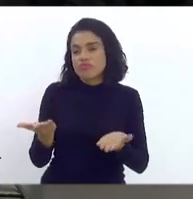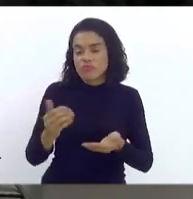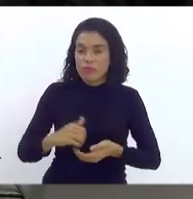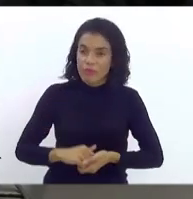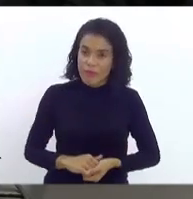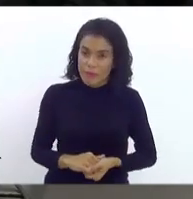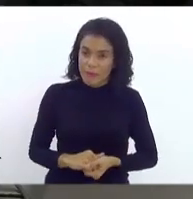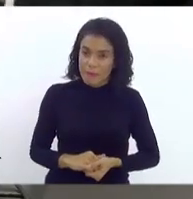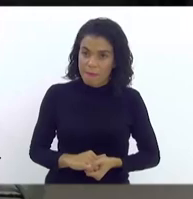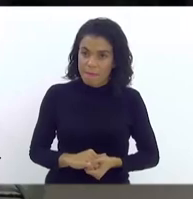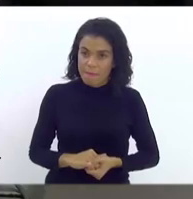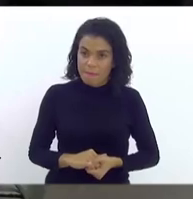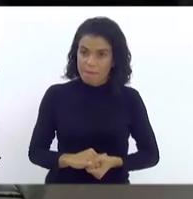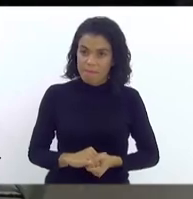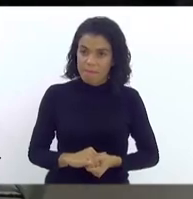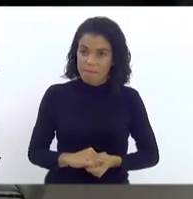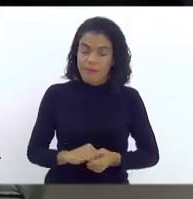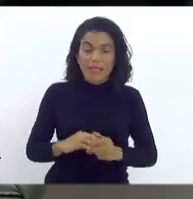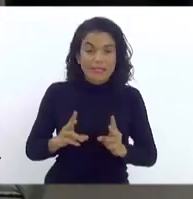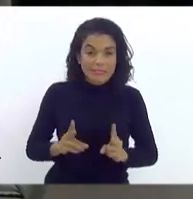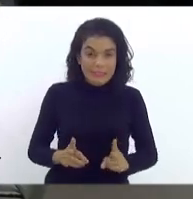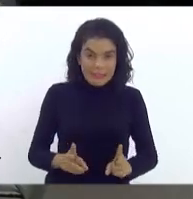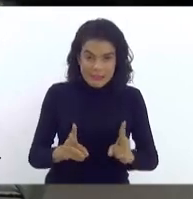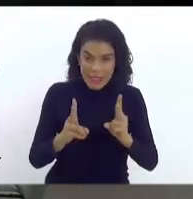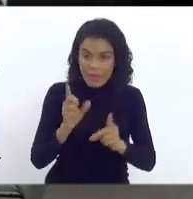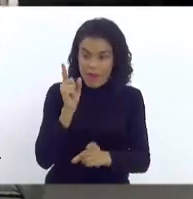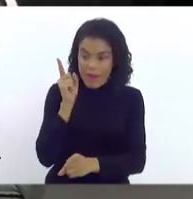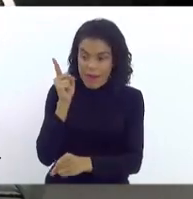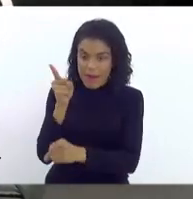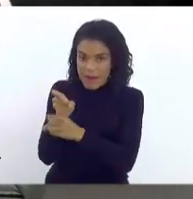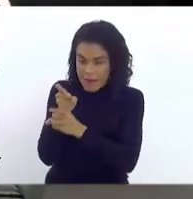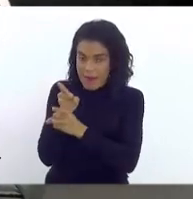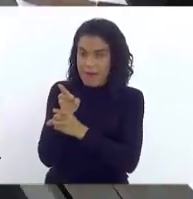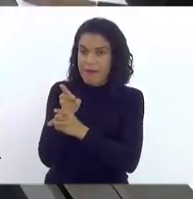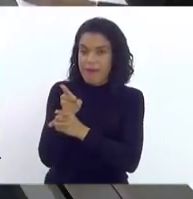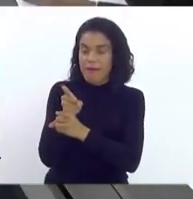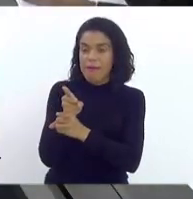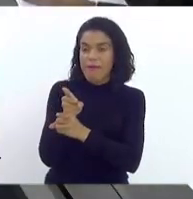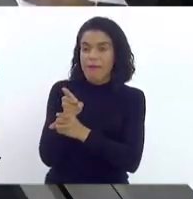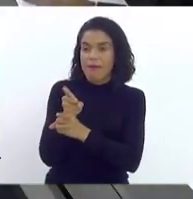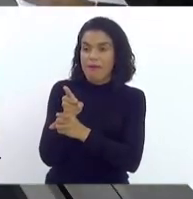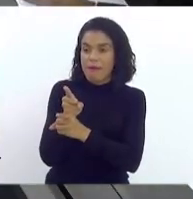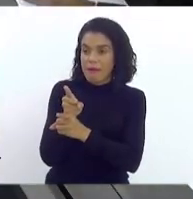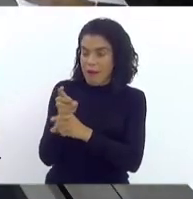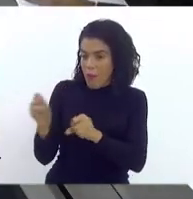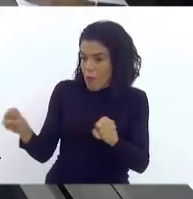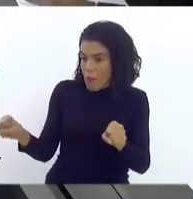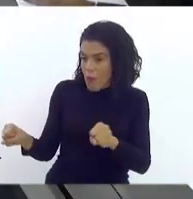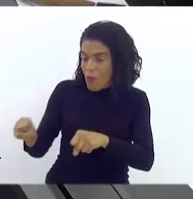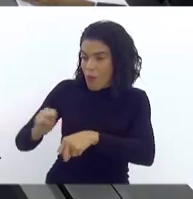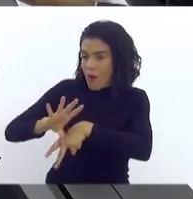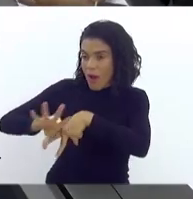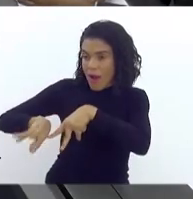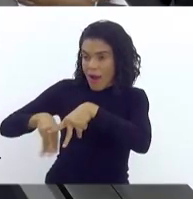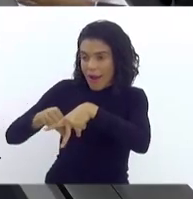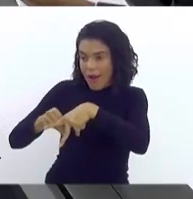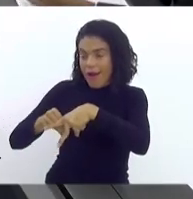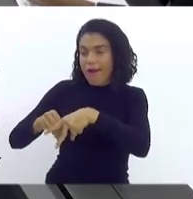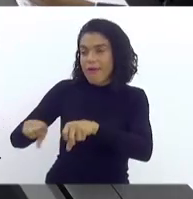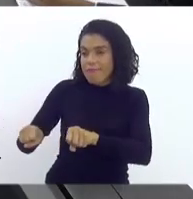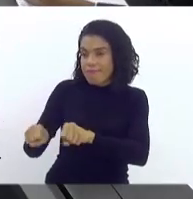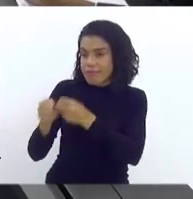protocolo? Toda vez que é identificado uma fraude